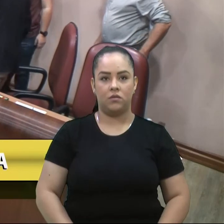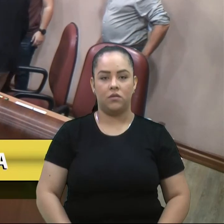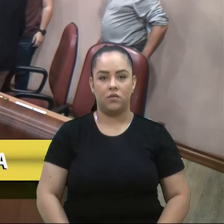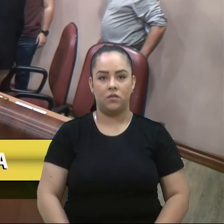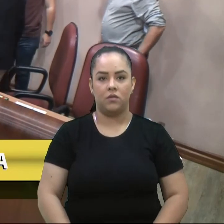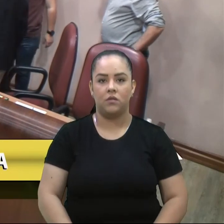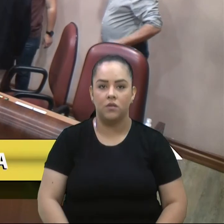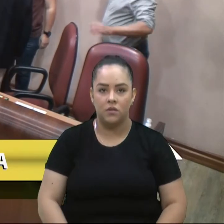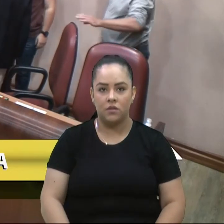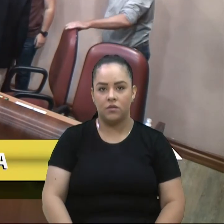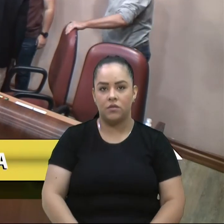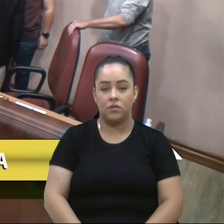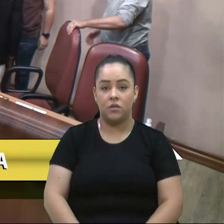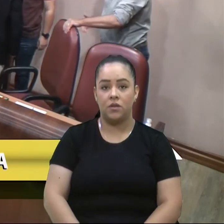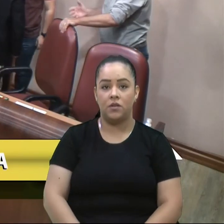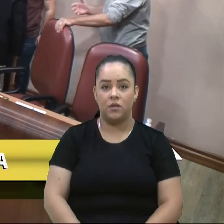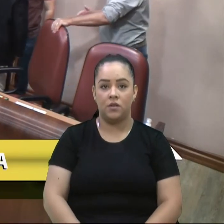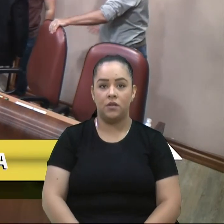Obrigado.